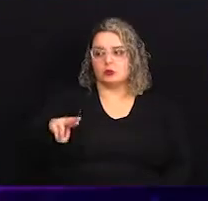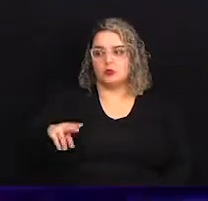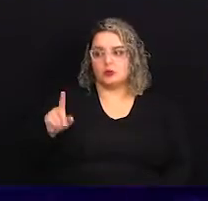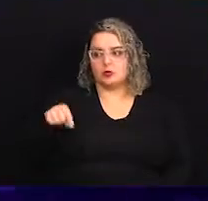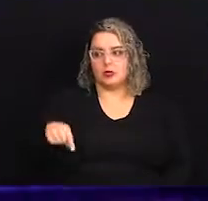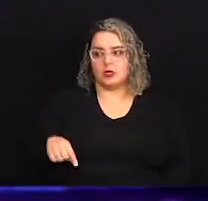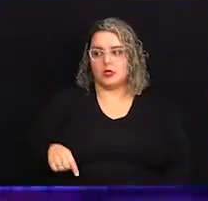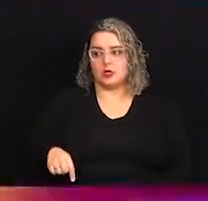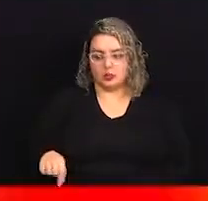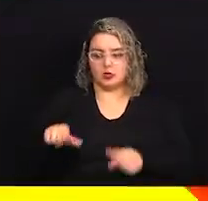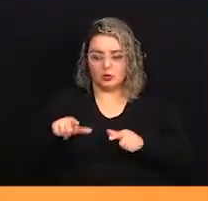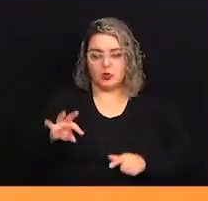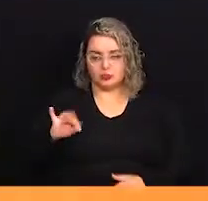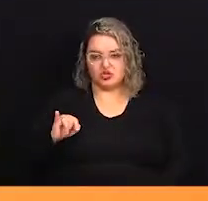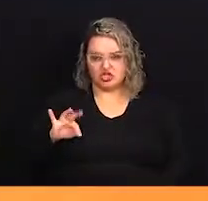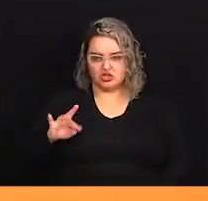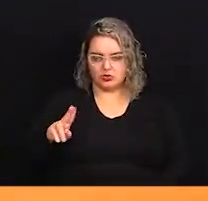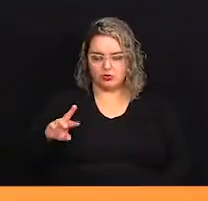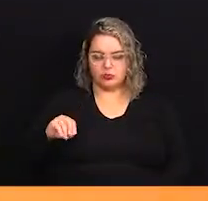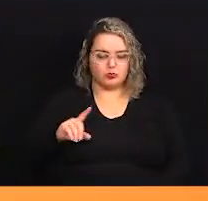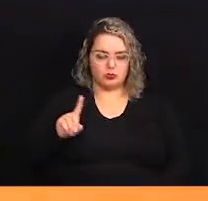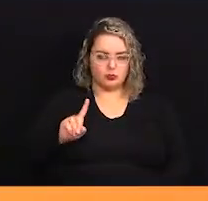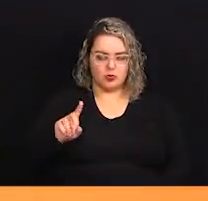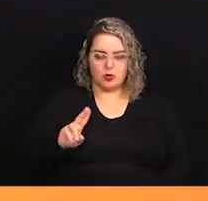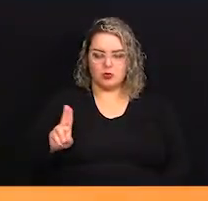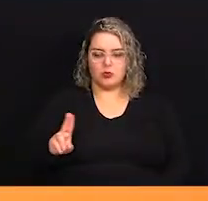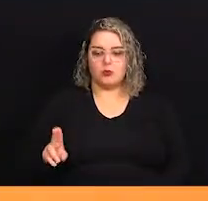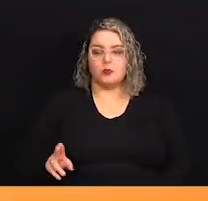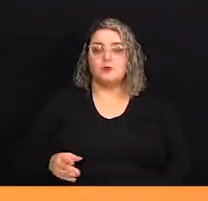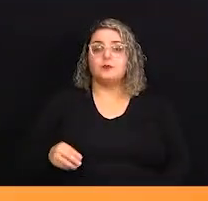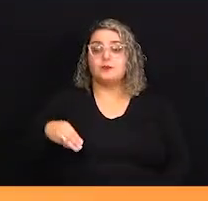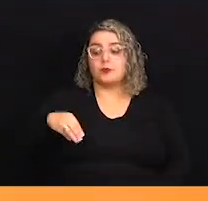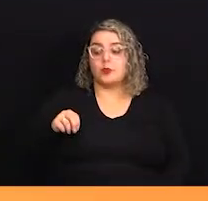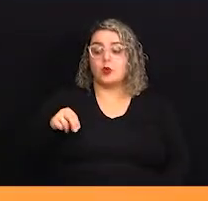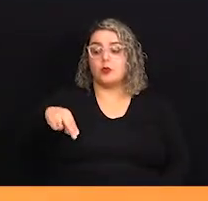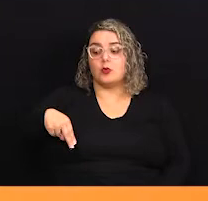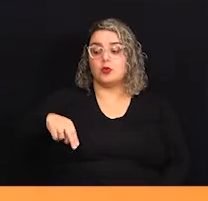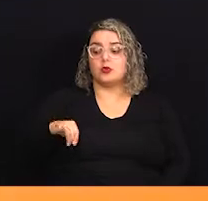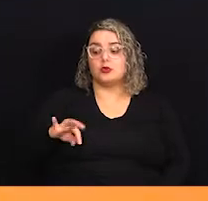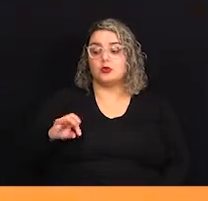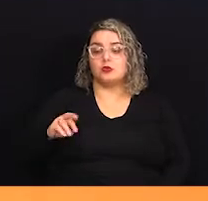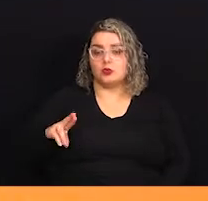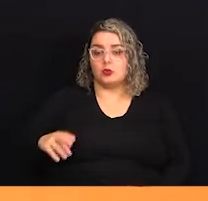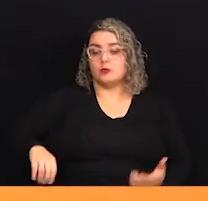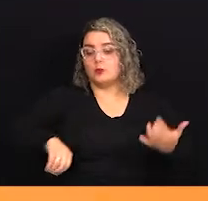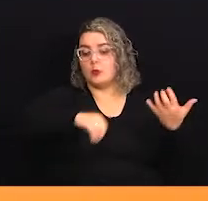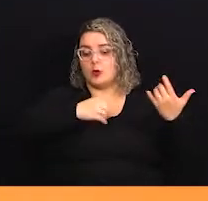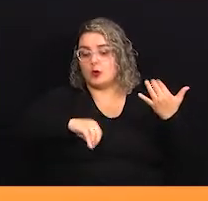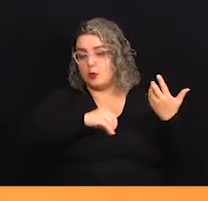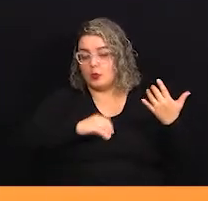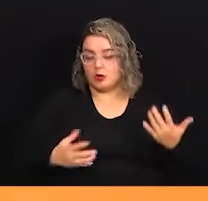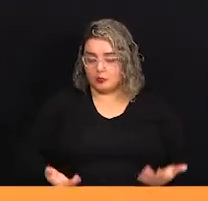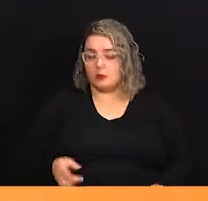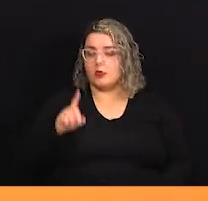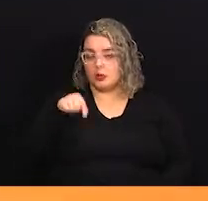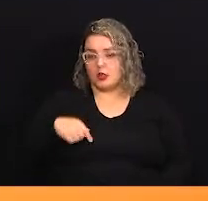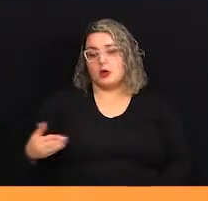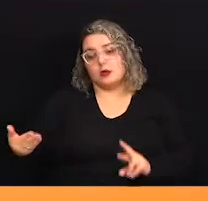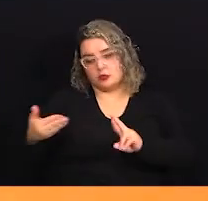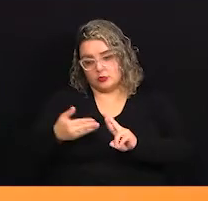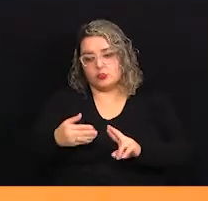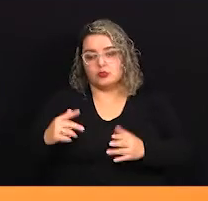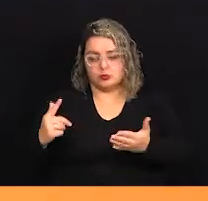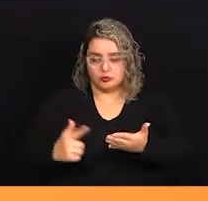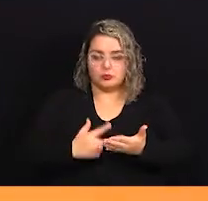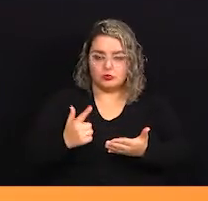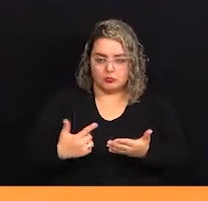na verdade é um título, não é o nome dele, é um título. Para quem não sabe, Molitor é um dos maiores violinos Stradivarius que tem. Então essa foi uma das referências que eu